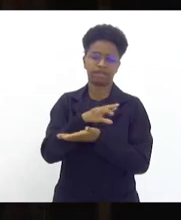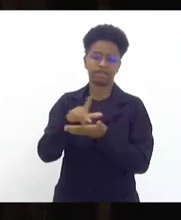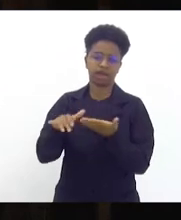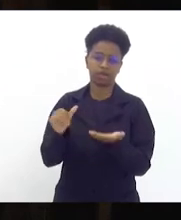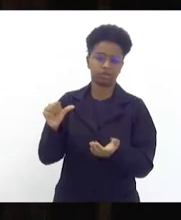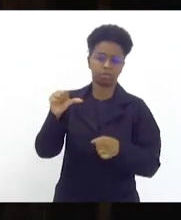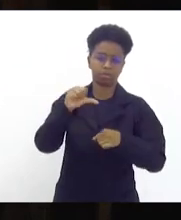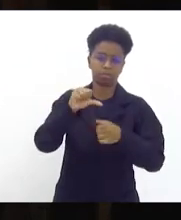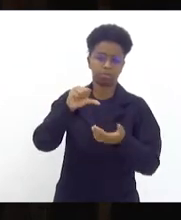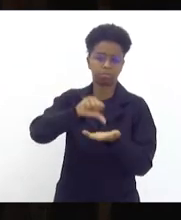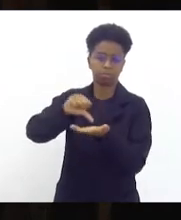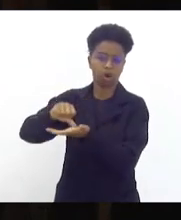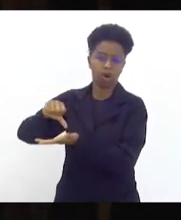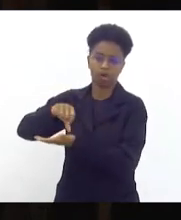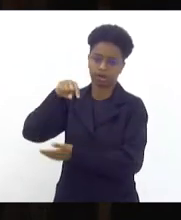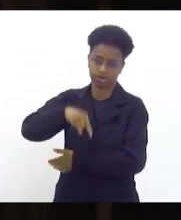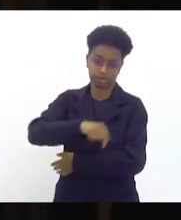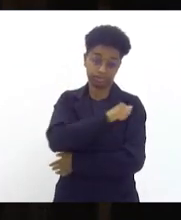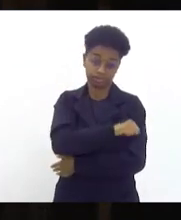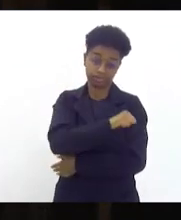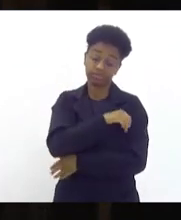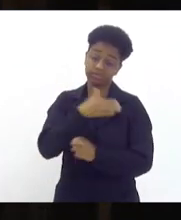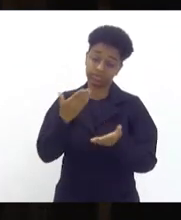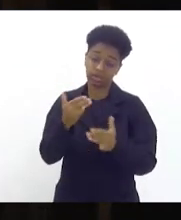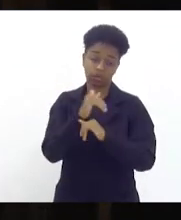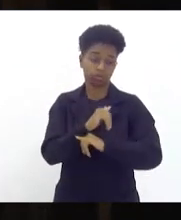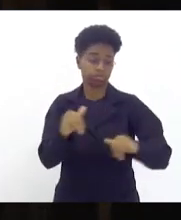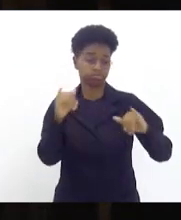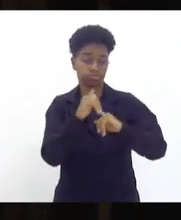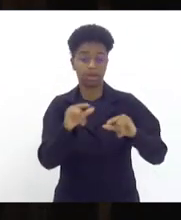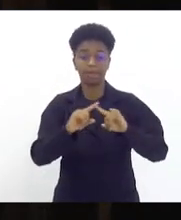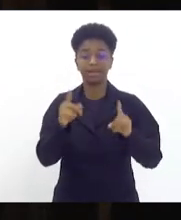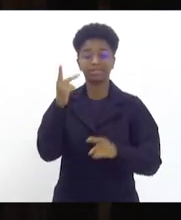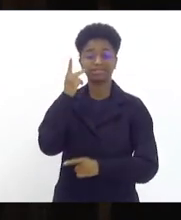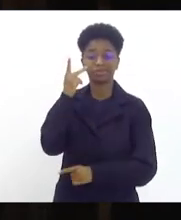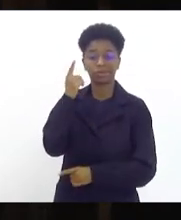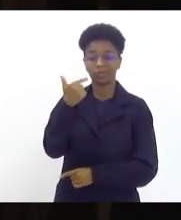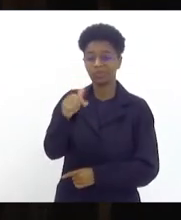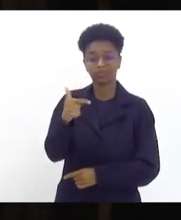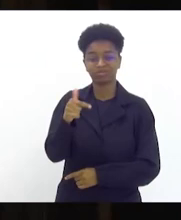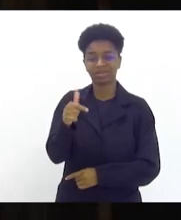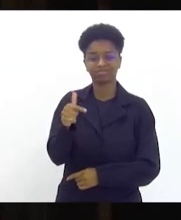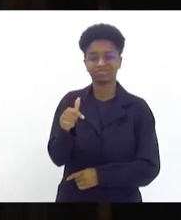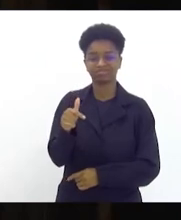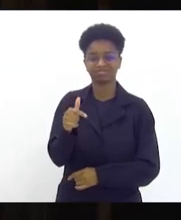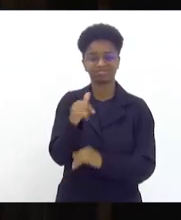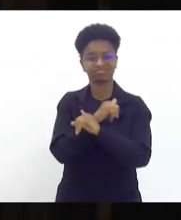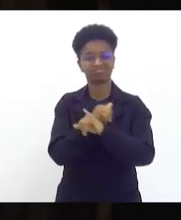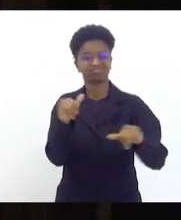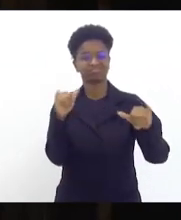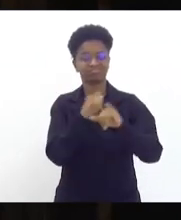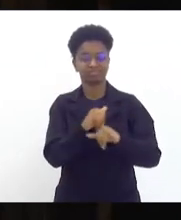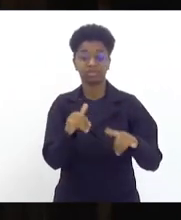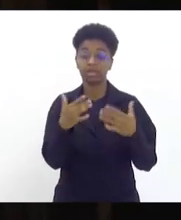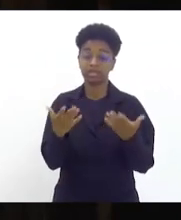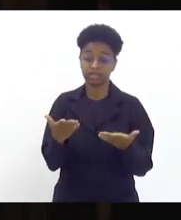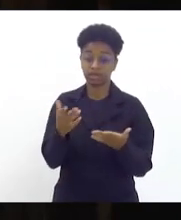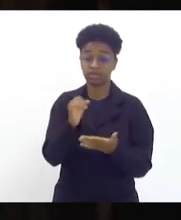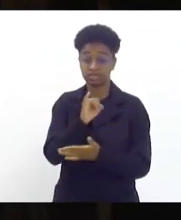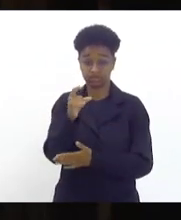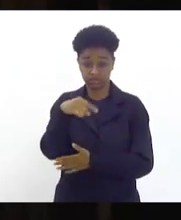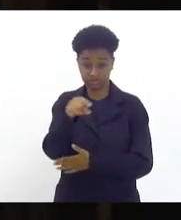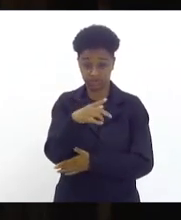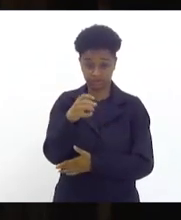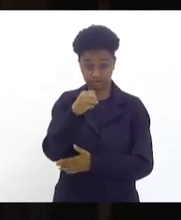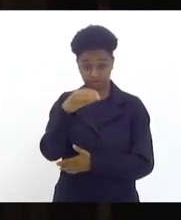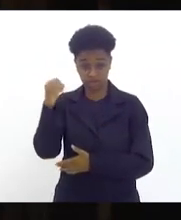é tudo que acontece no Rio é notícia já São Paulo não tem toda essa repercussão Então quem já viajou para outros